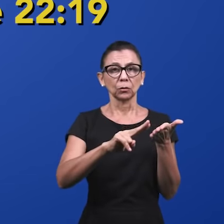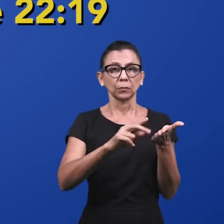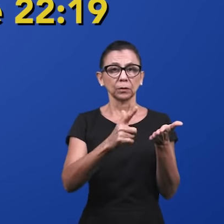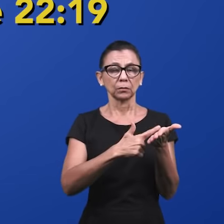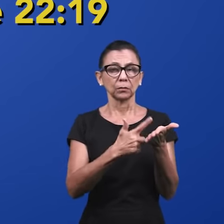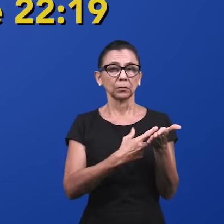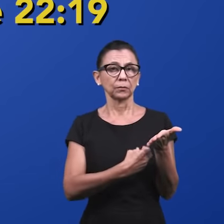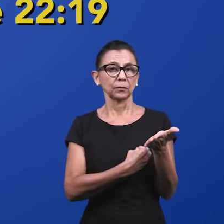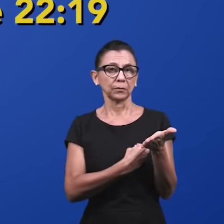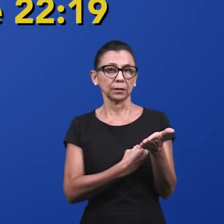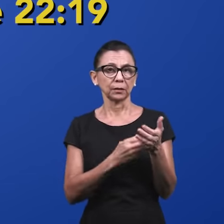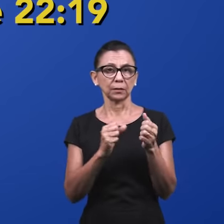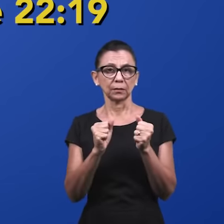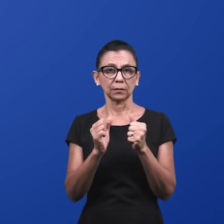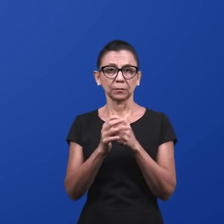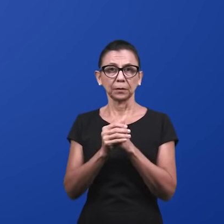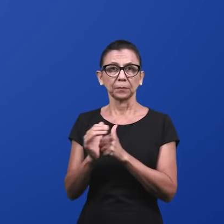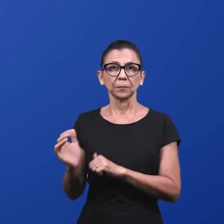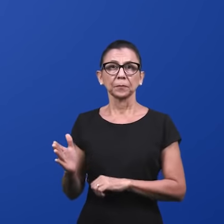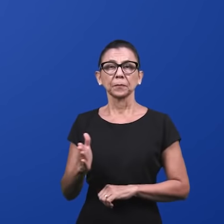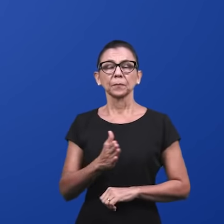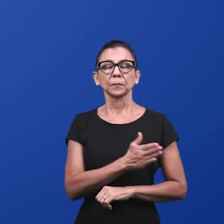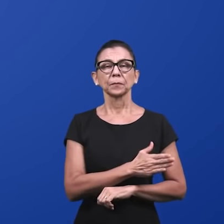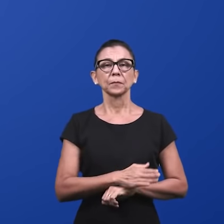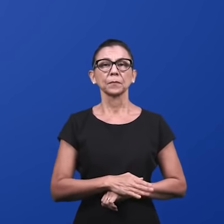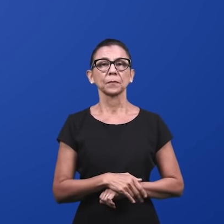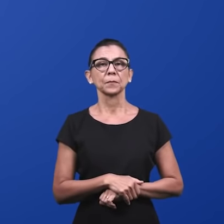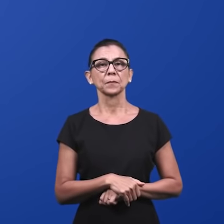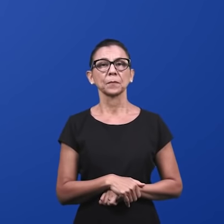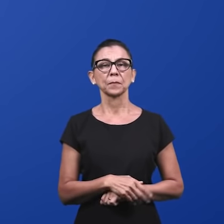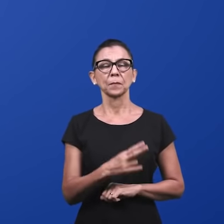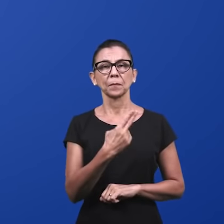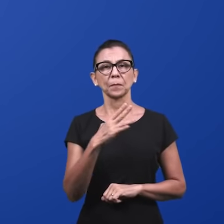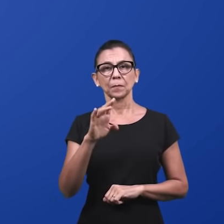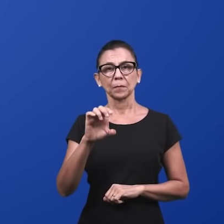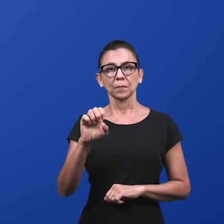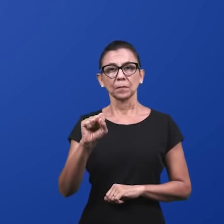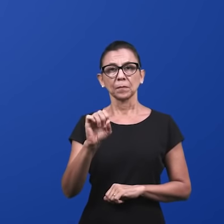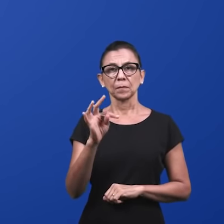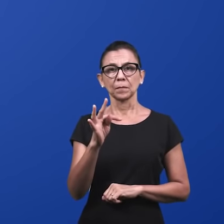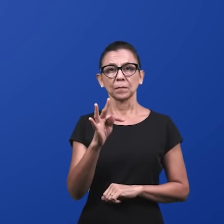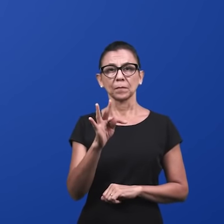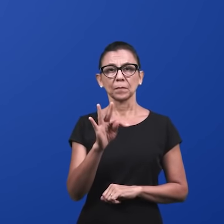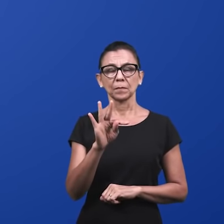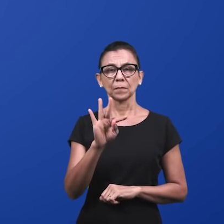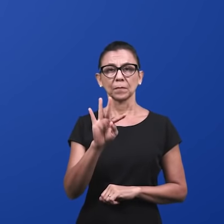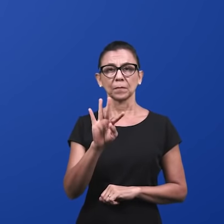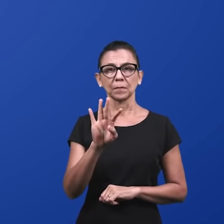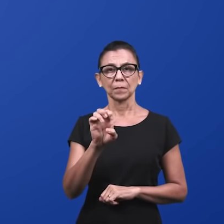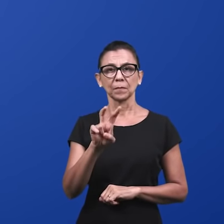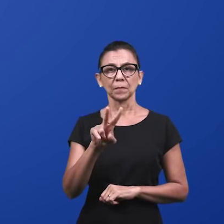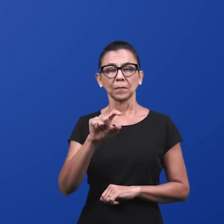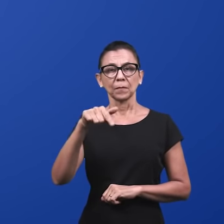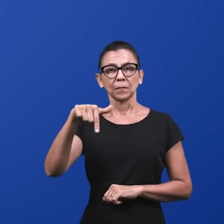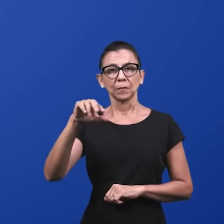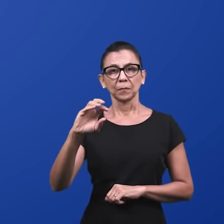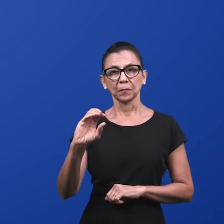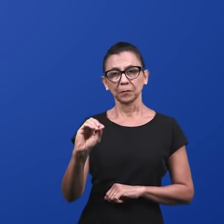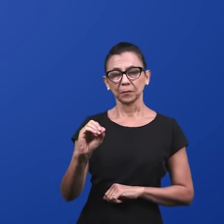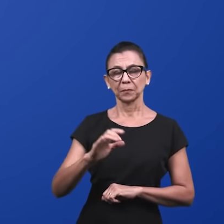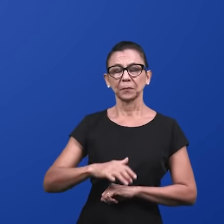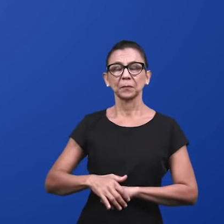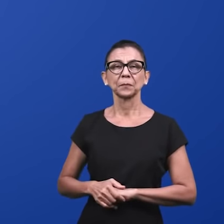Amém? A paz do Senhor Jesus. Paz do Senhor, irmãos, meu nome é Estevão, eu sou da igreja do IBC, do Ministério do Pastor